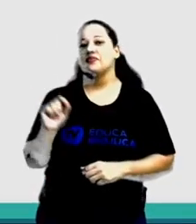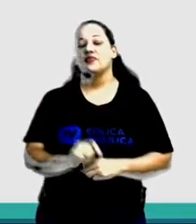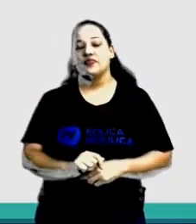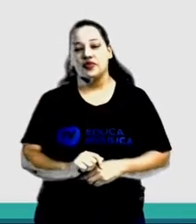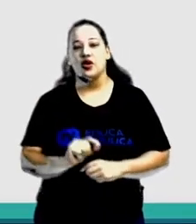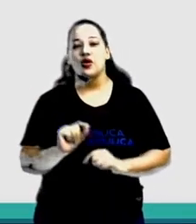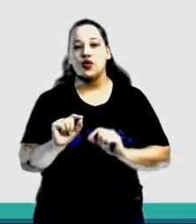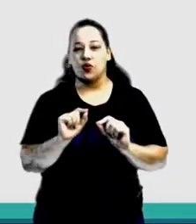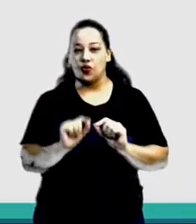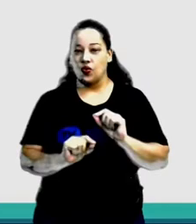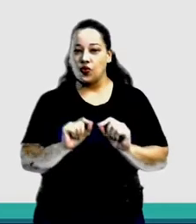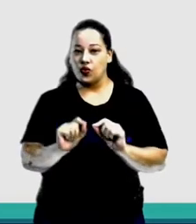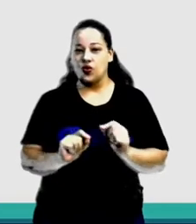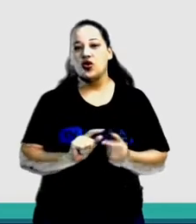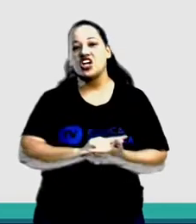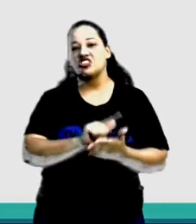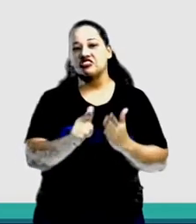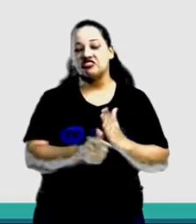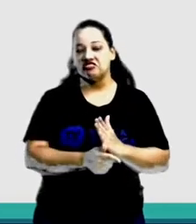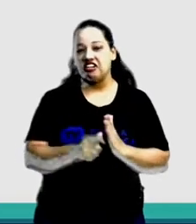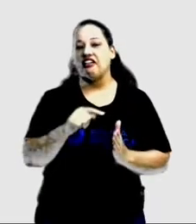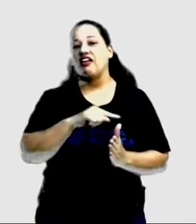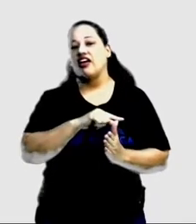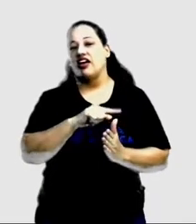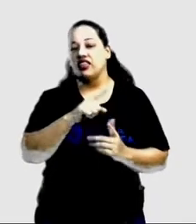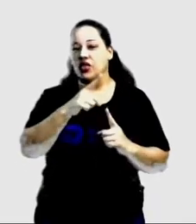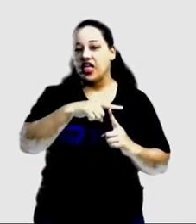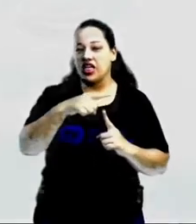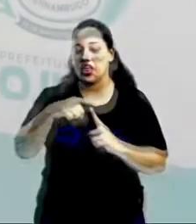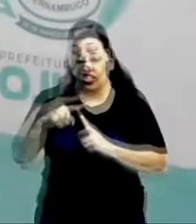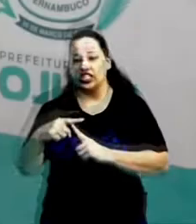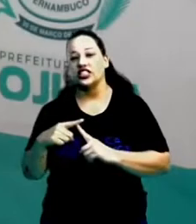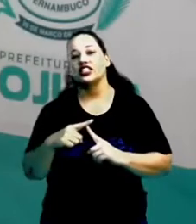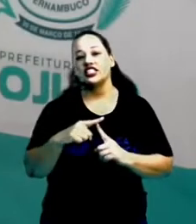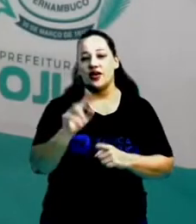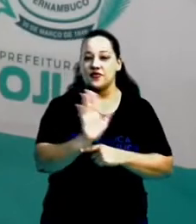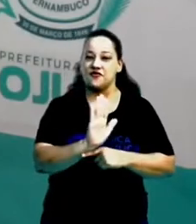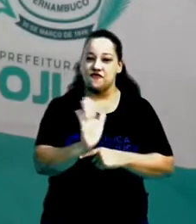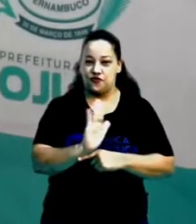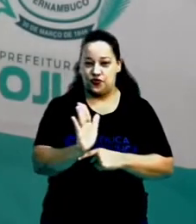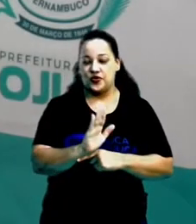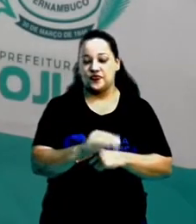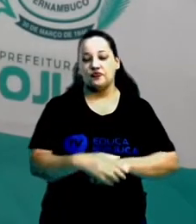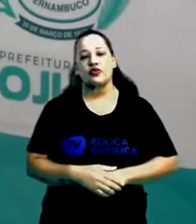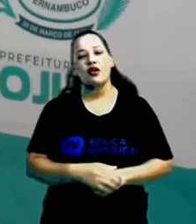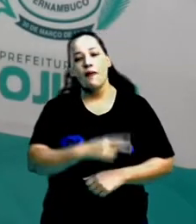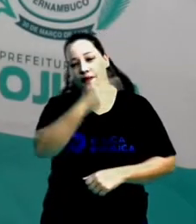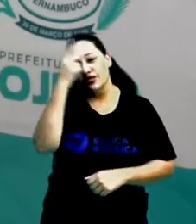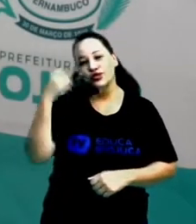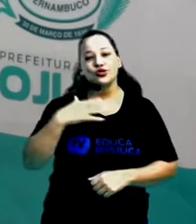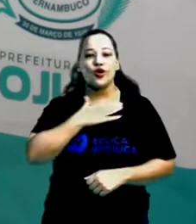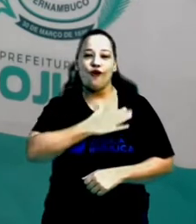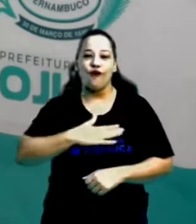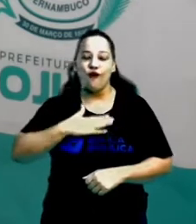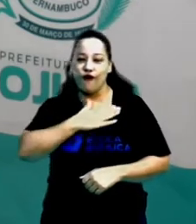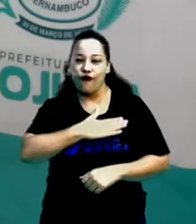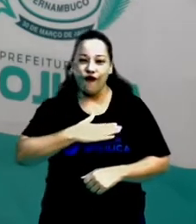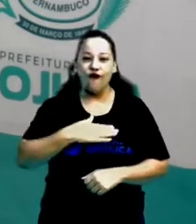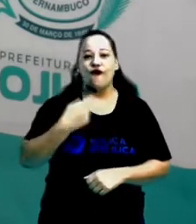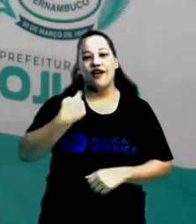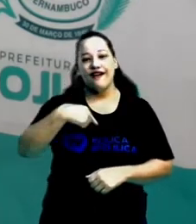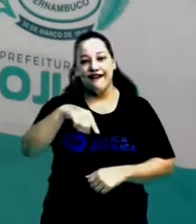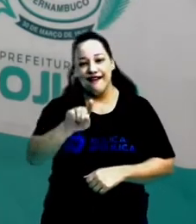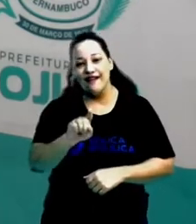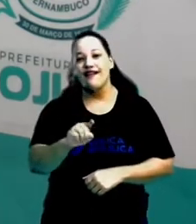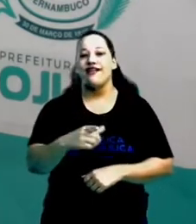os gêneros de filmes, tá bom? Todo mundo gosta de ir ao cinema. Então eu começo